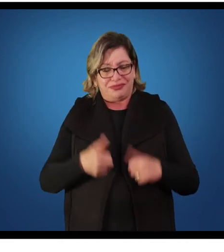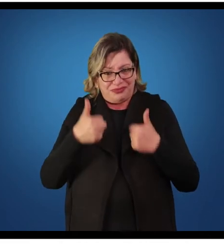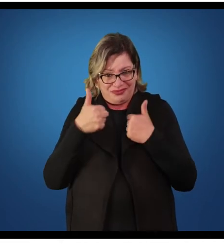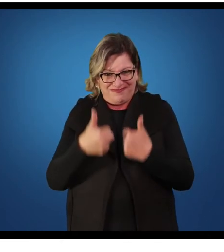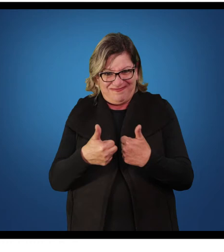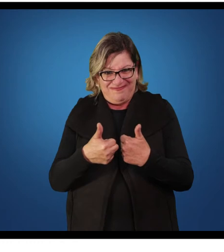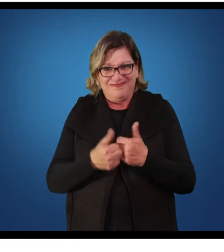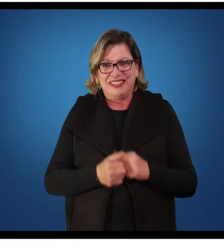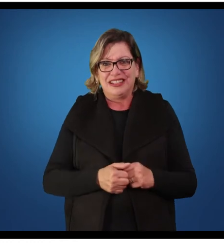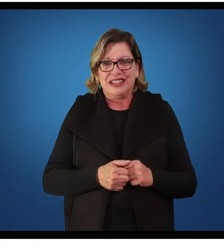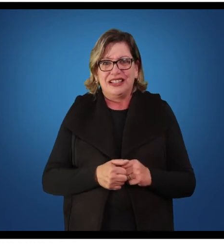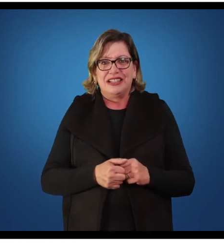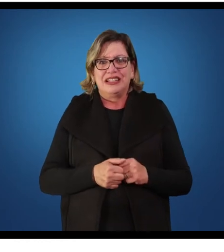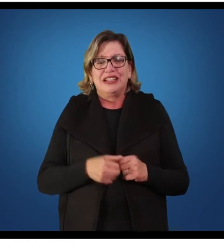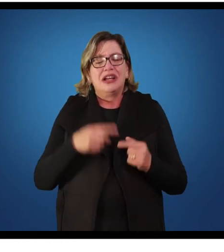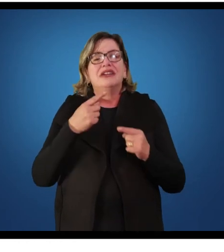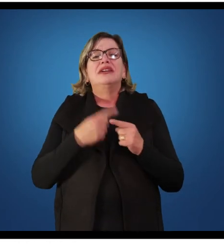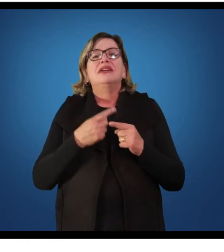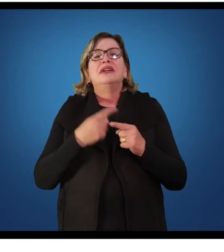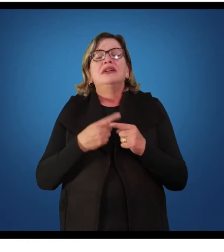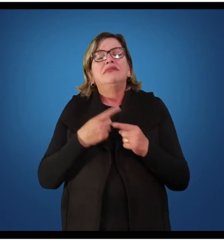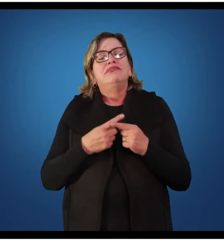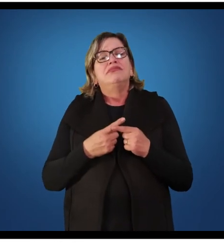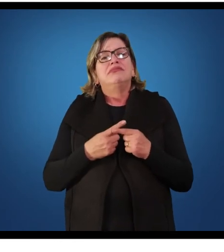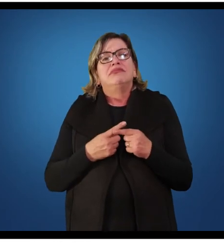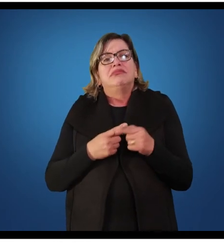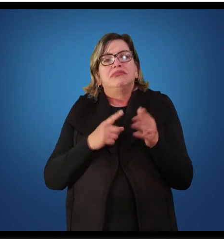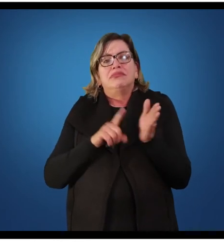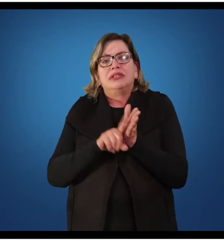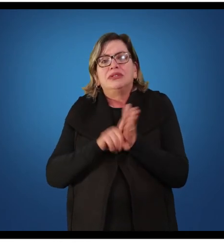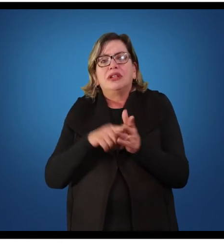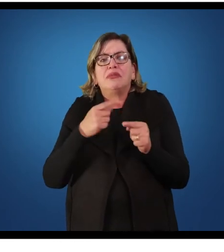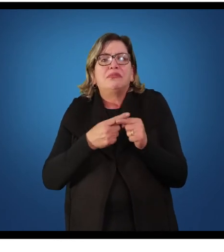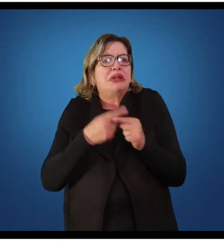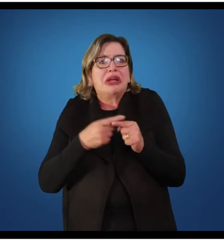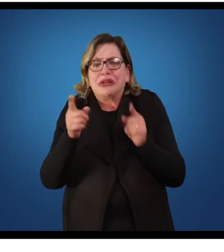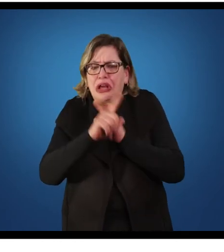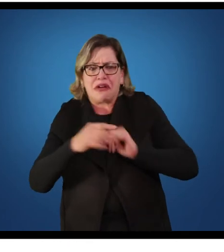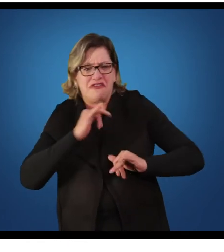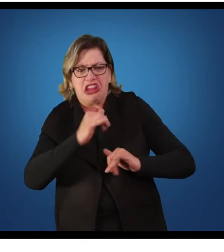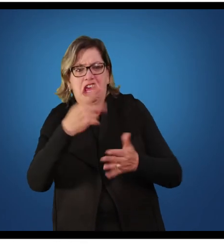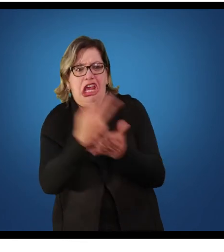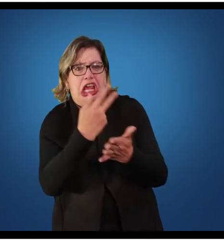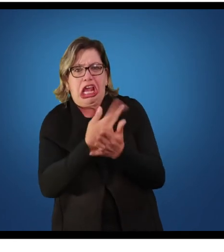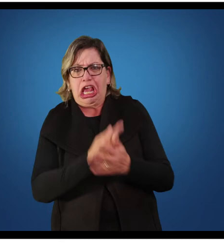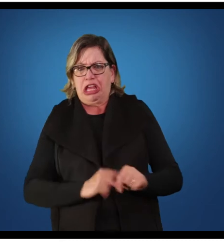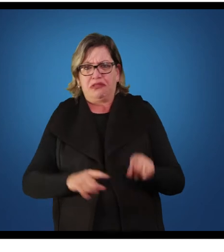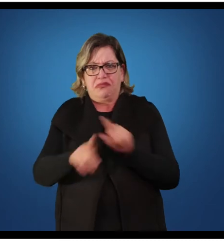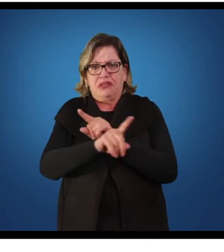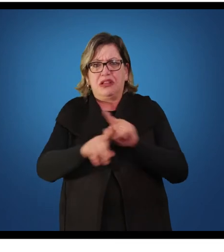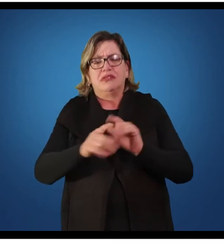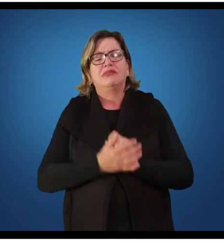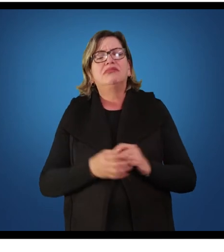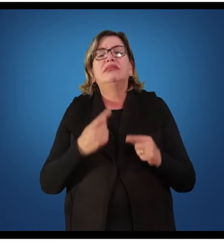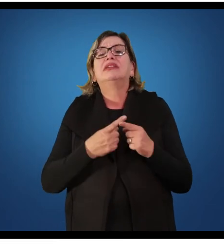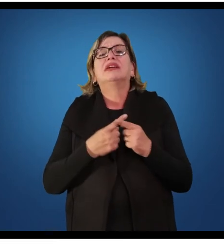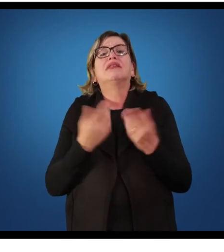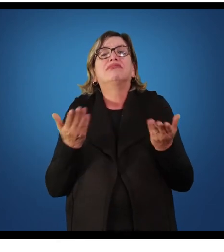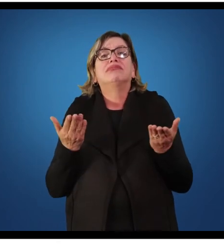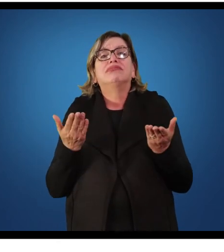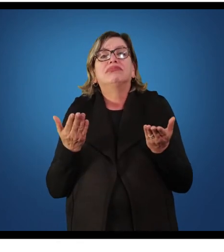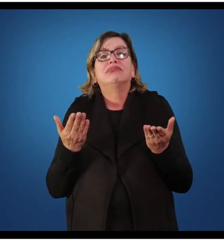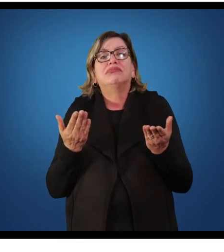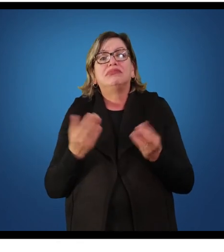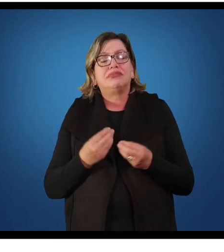Feito? Por que será que eu não corrigi os arremessos, ou